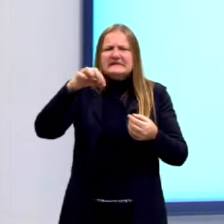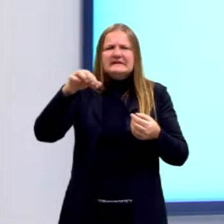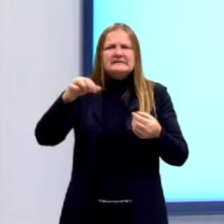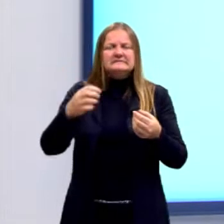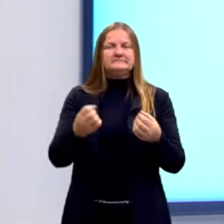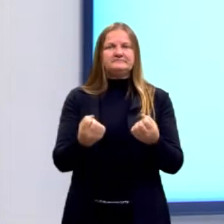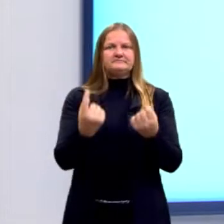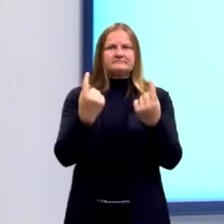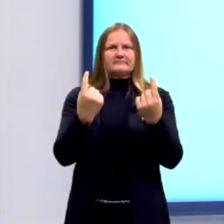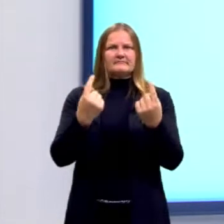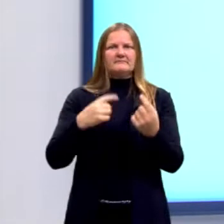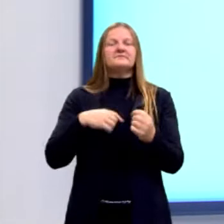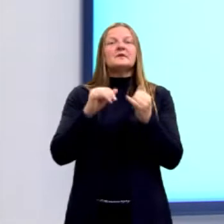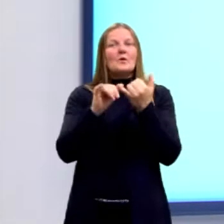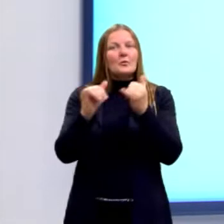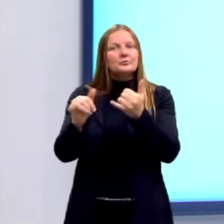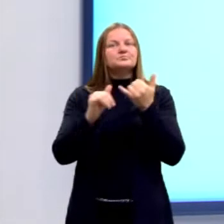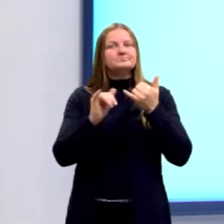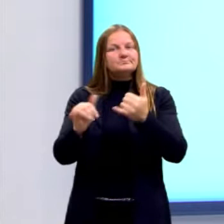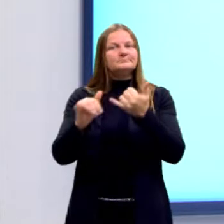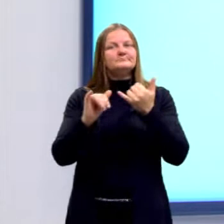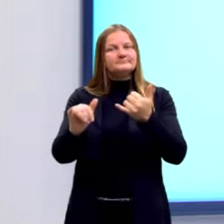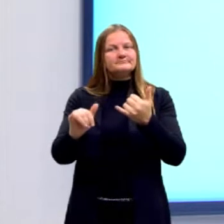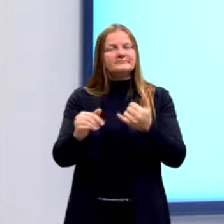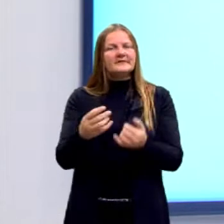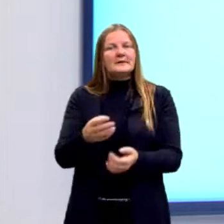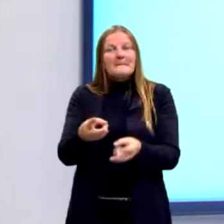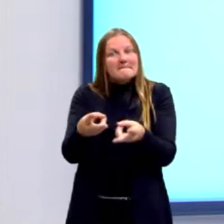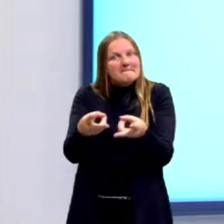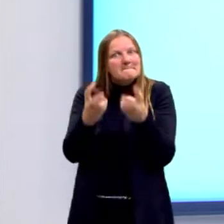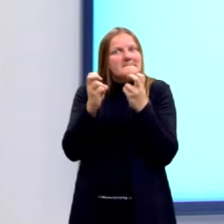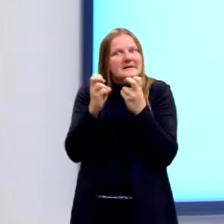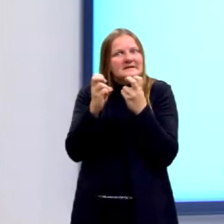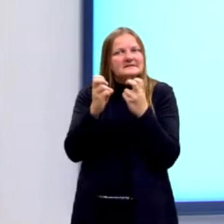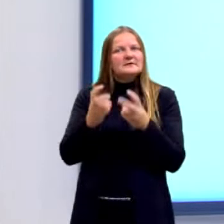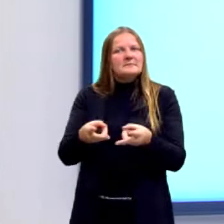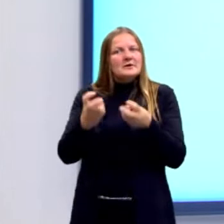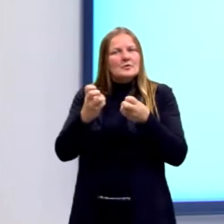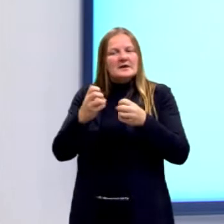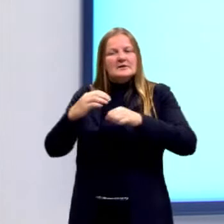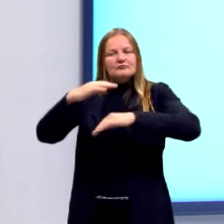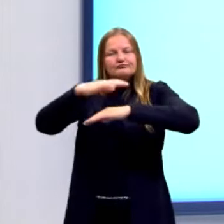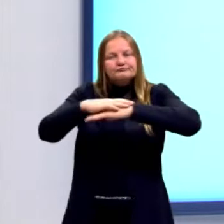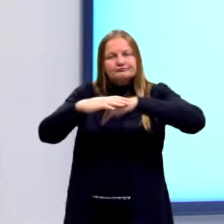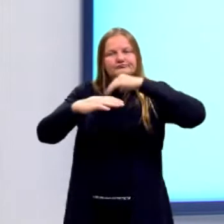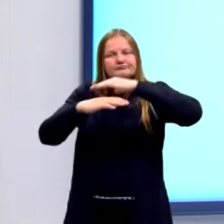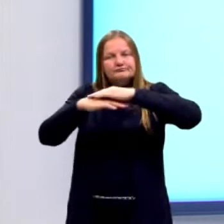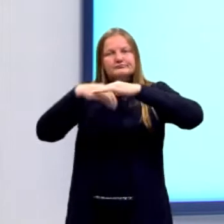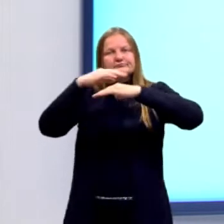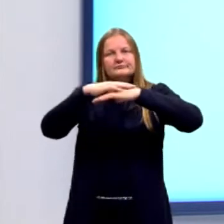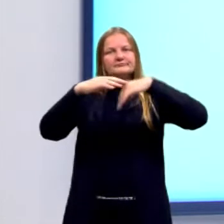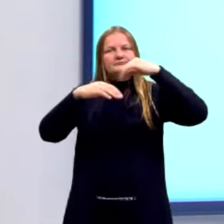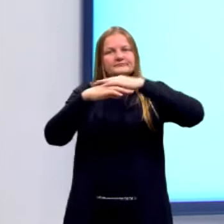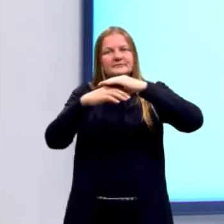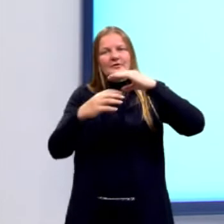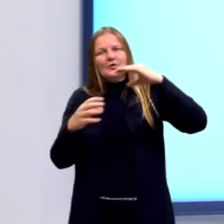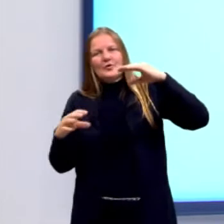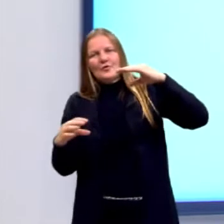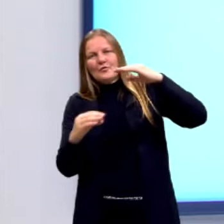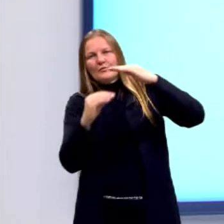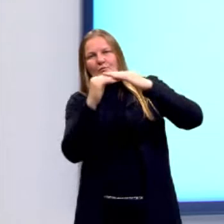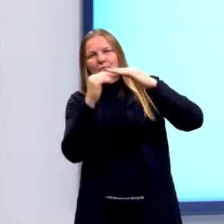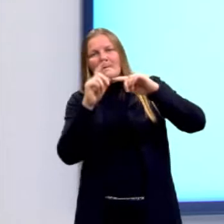que indica a eletricidade então ele acabou em pilhando né um conjunto dessas